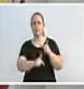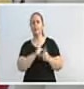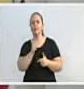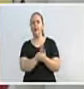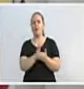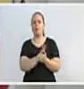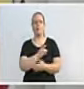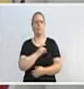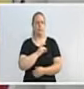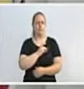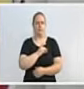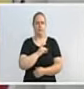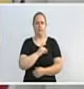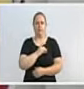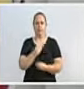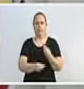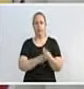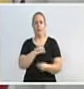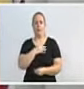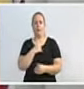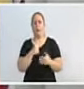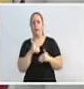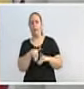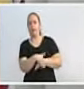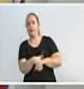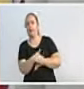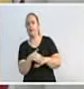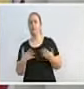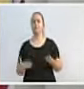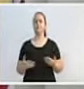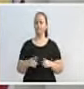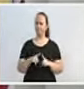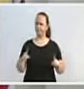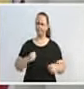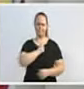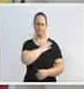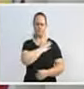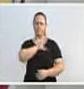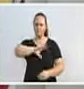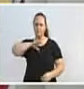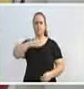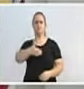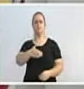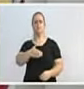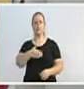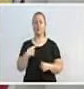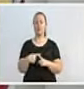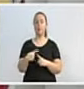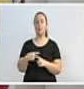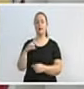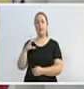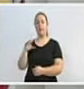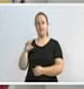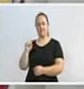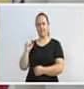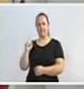medo de sair na rua. Então, tanto o prefeito Napoleão, que teve coragem de ir à reeleição, porque o César Souza em Florianópolis não teve